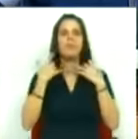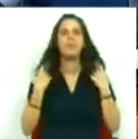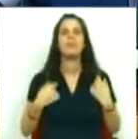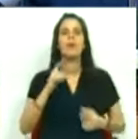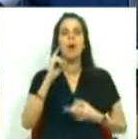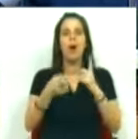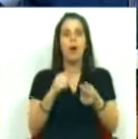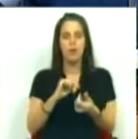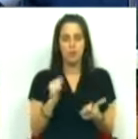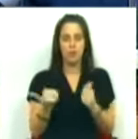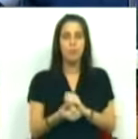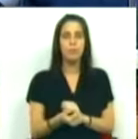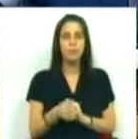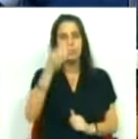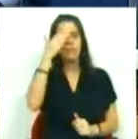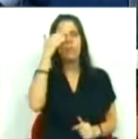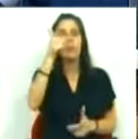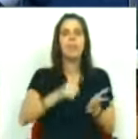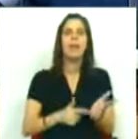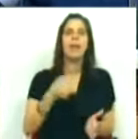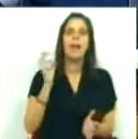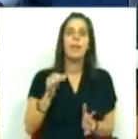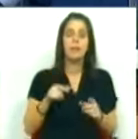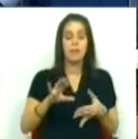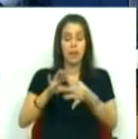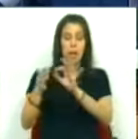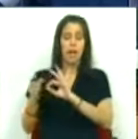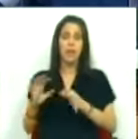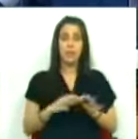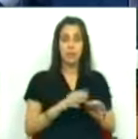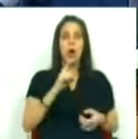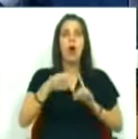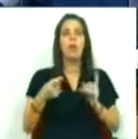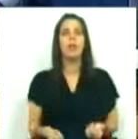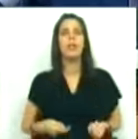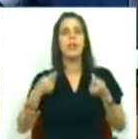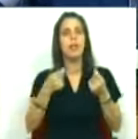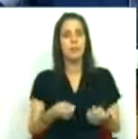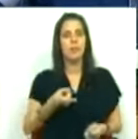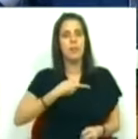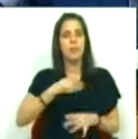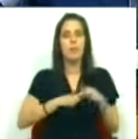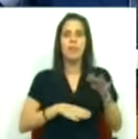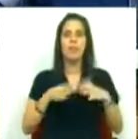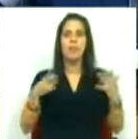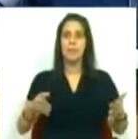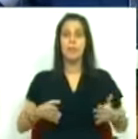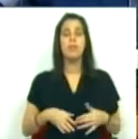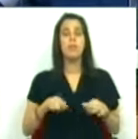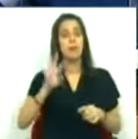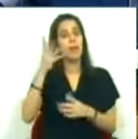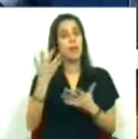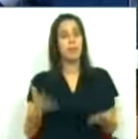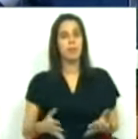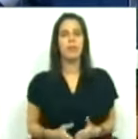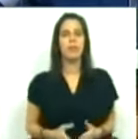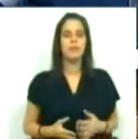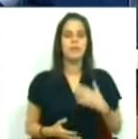é quais é que são as mudanças que prevê necessárias para esta articulação e que tipo de investimento é que vamos ter que fazer para que isto